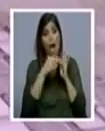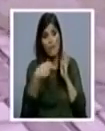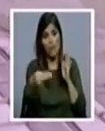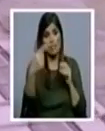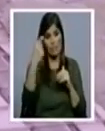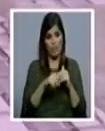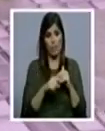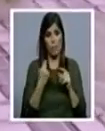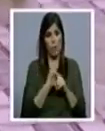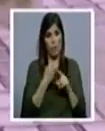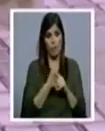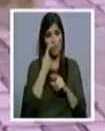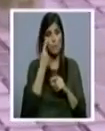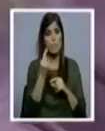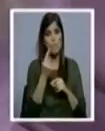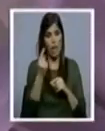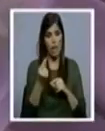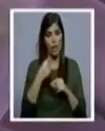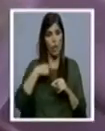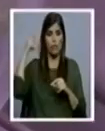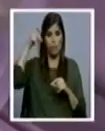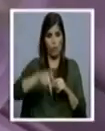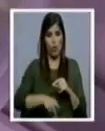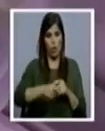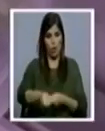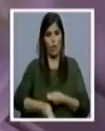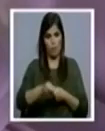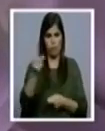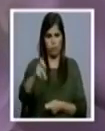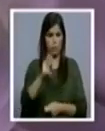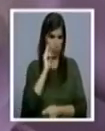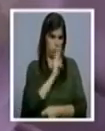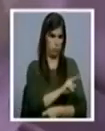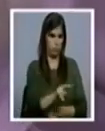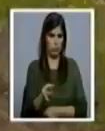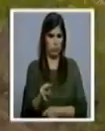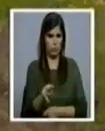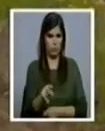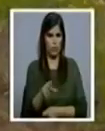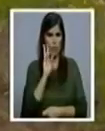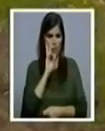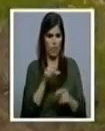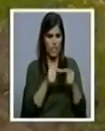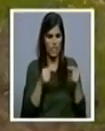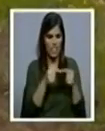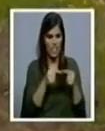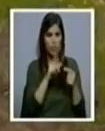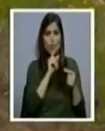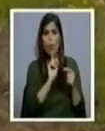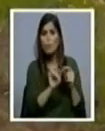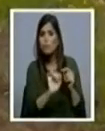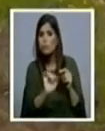em particular um composto que nós vinhamos ao campo, nós chegávamos aqui, olhávamos, sem ir ver as etiquetas